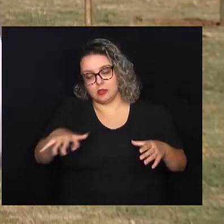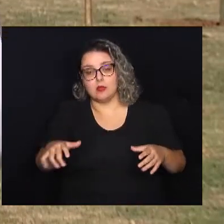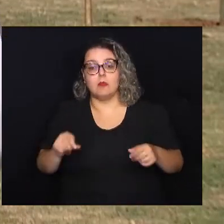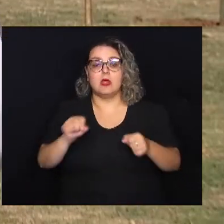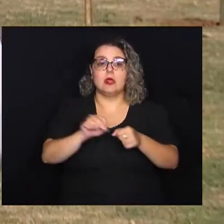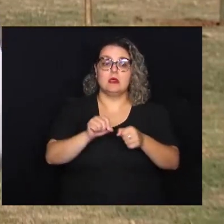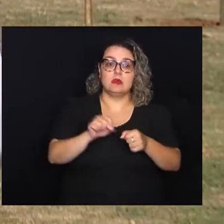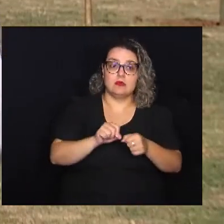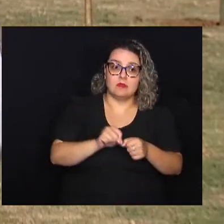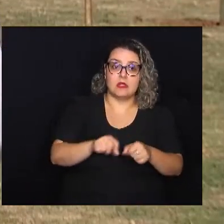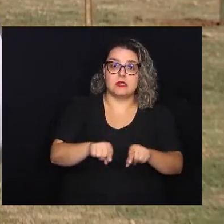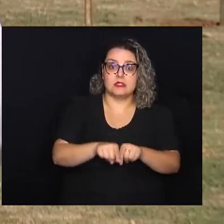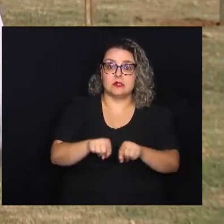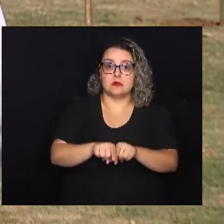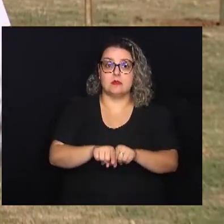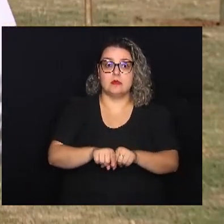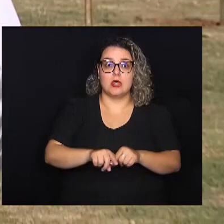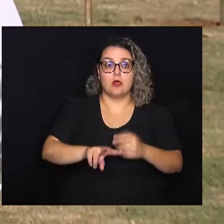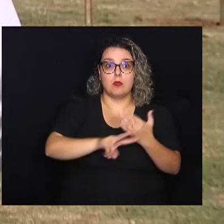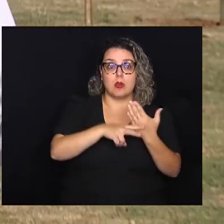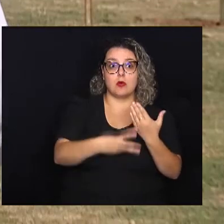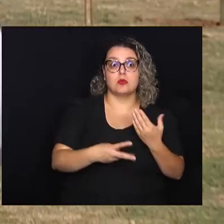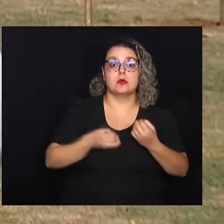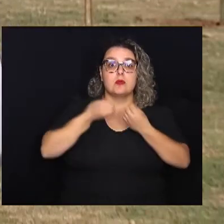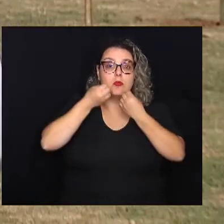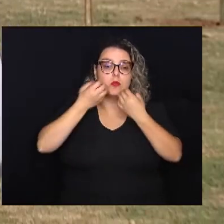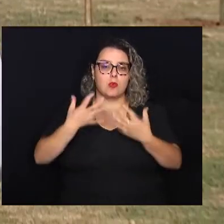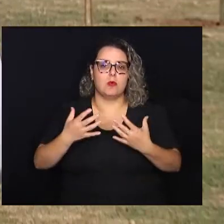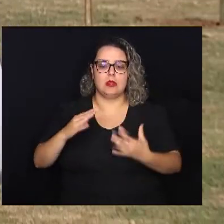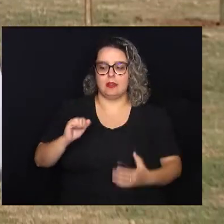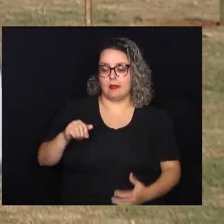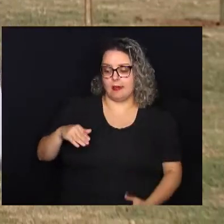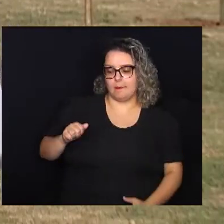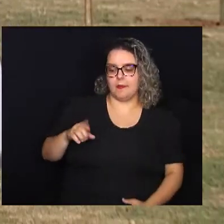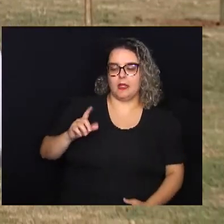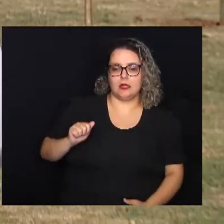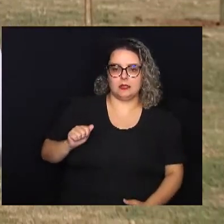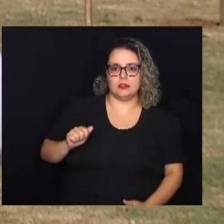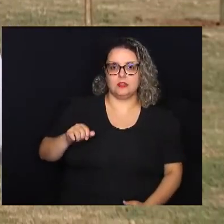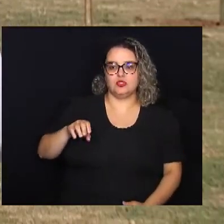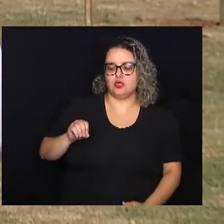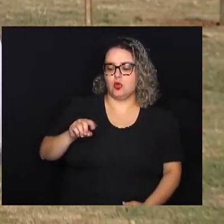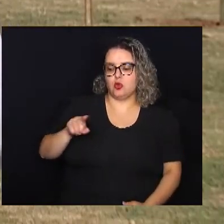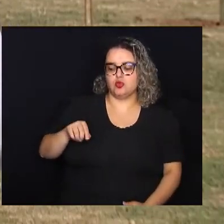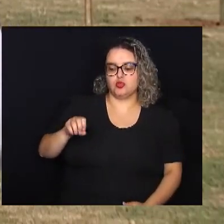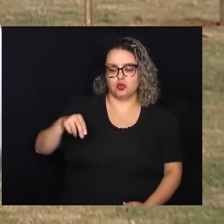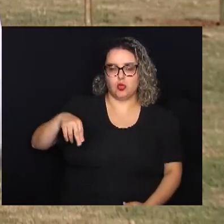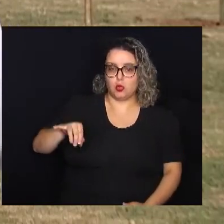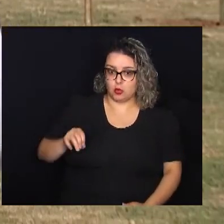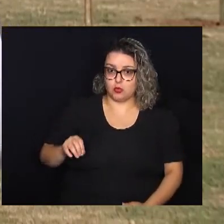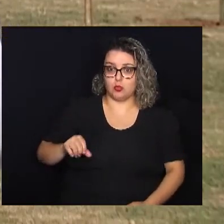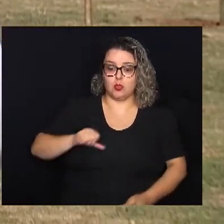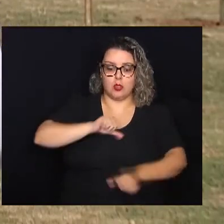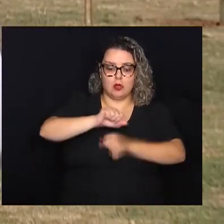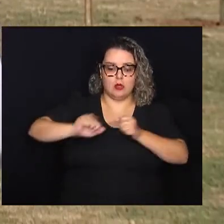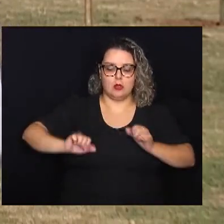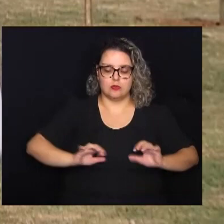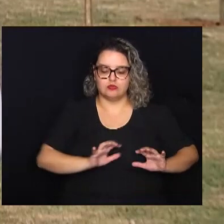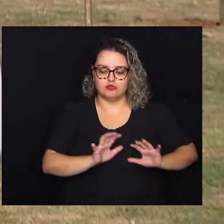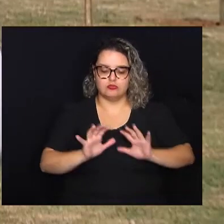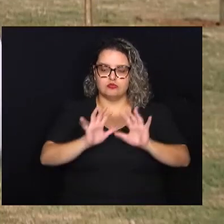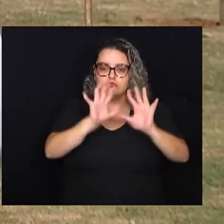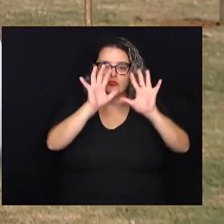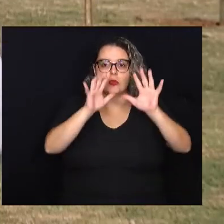haja um reflexo na camada de ozônio porque a quantidade de oxigênio que é trocado nesse ambiente com a quantidade